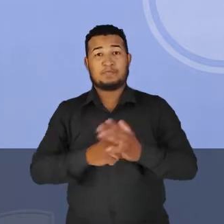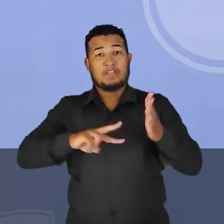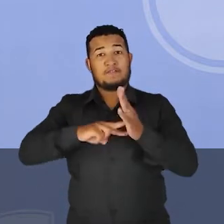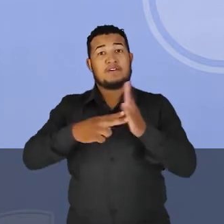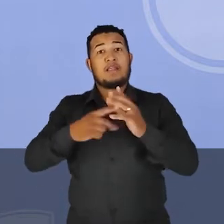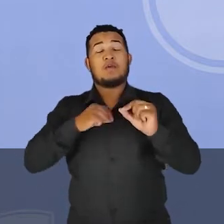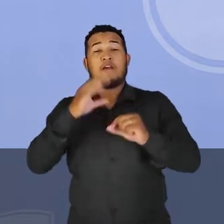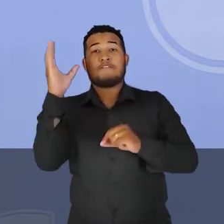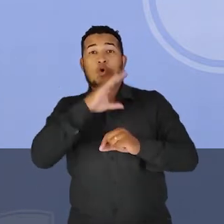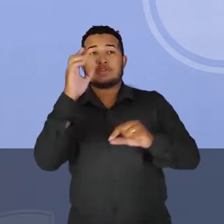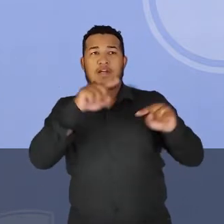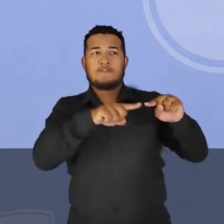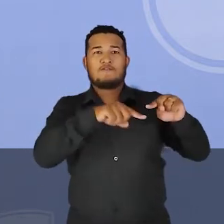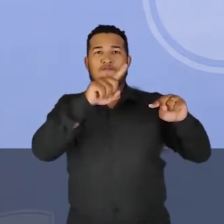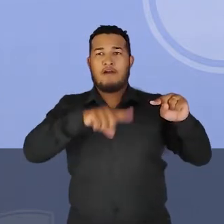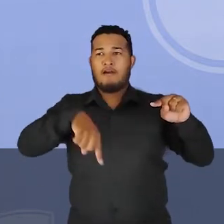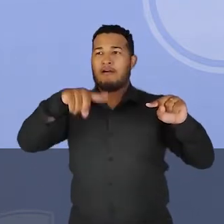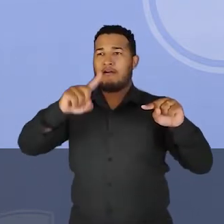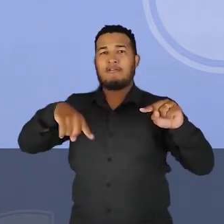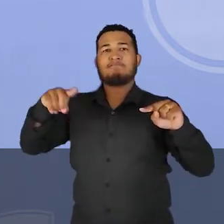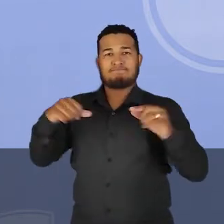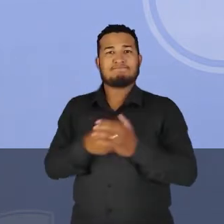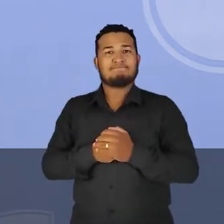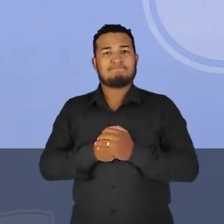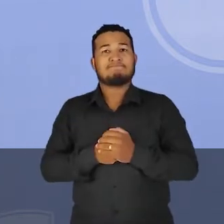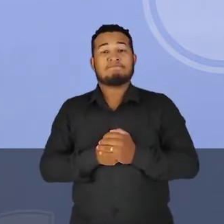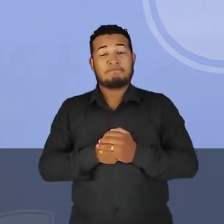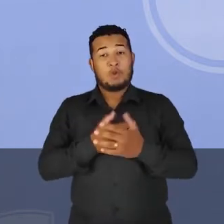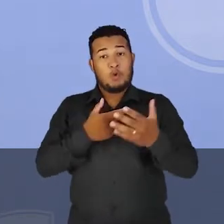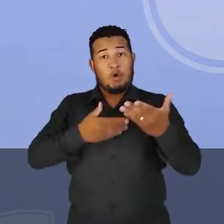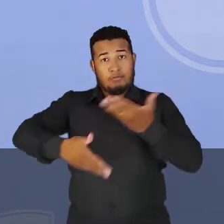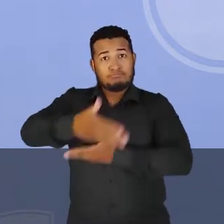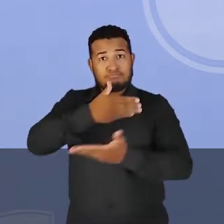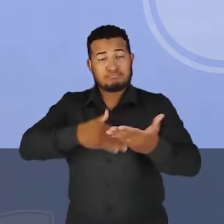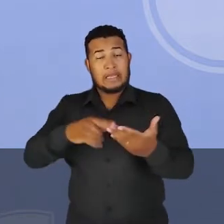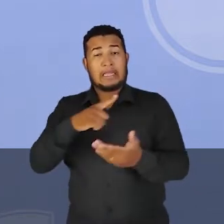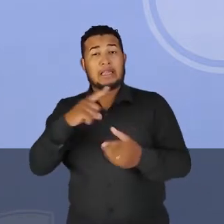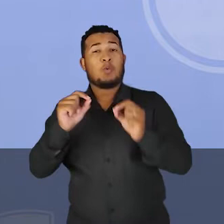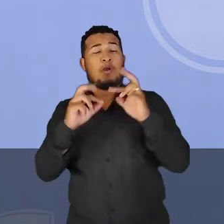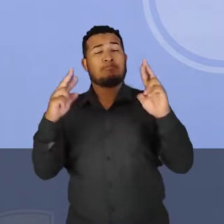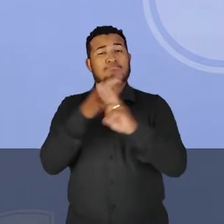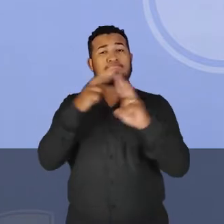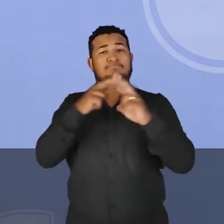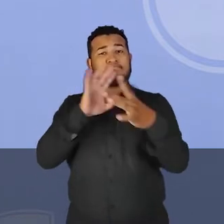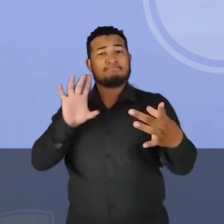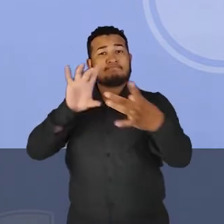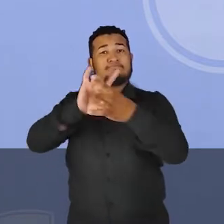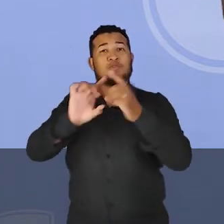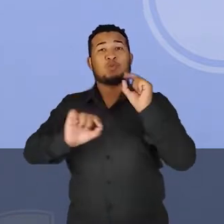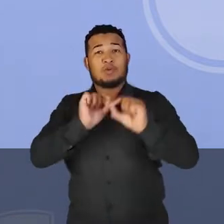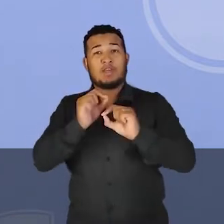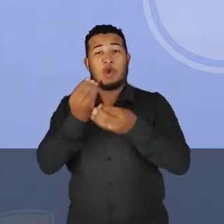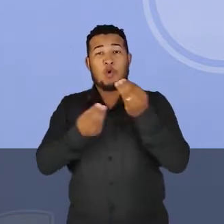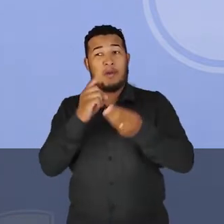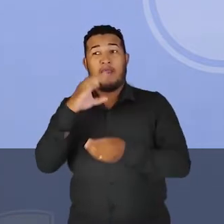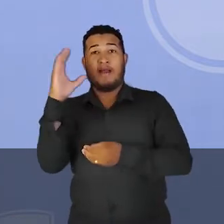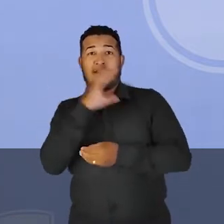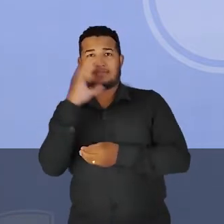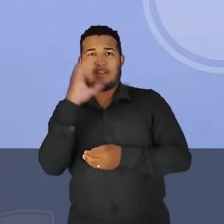variação da velocidade. Então, esta interação, de certa forma, está se relacionando com a